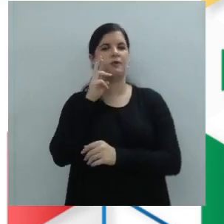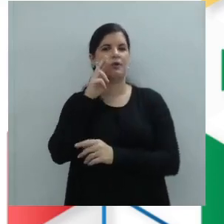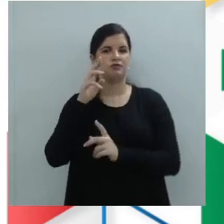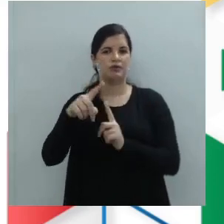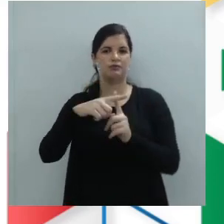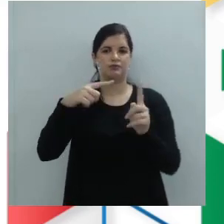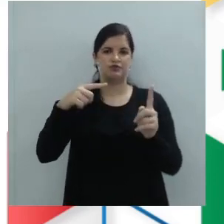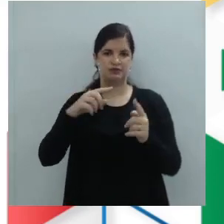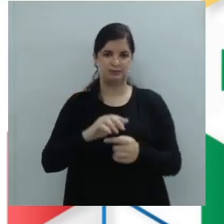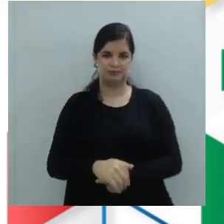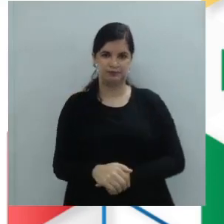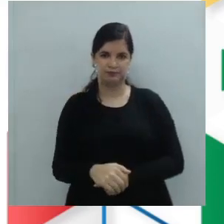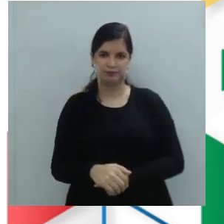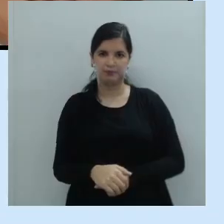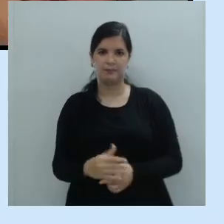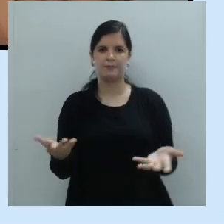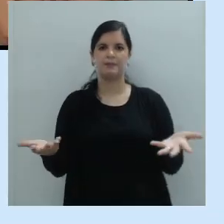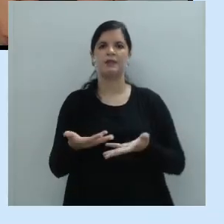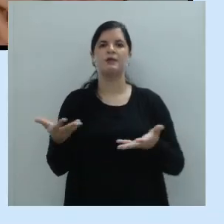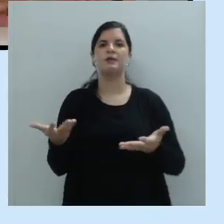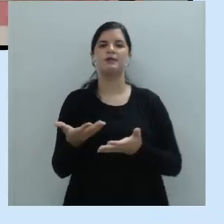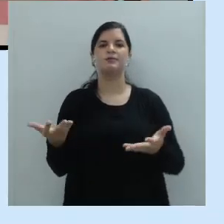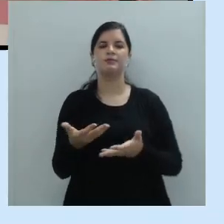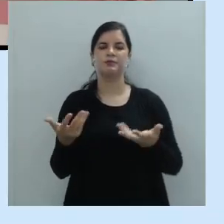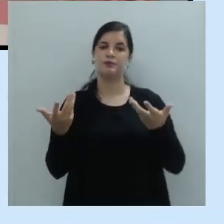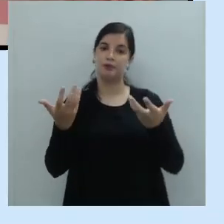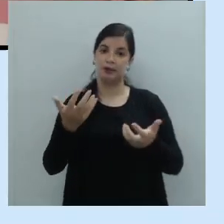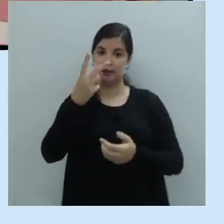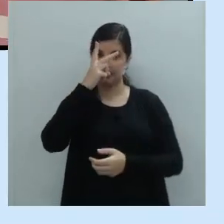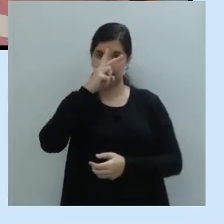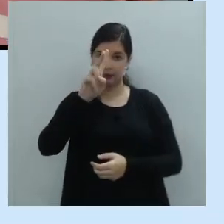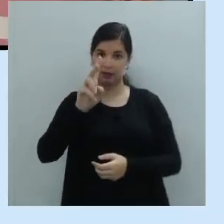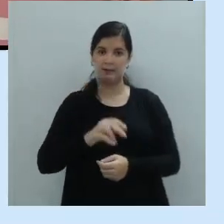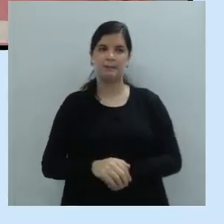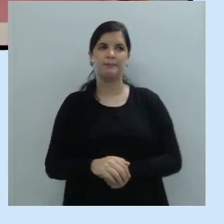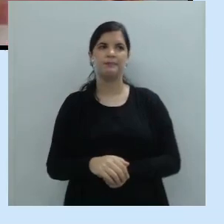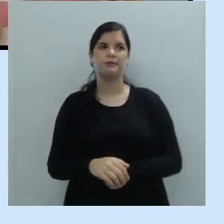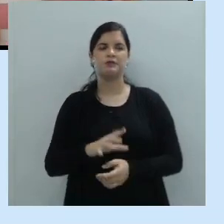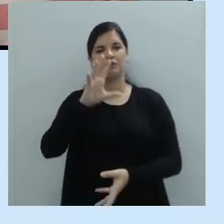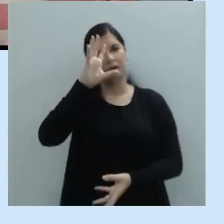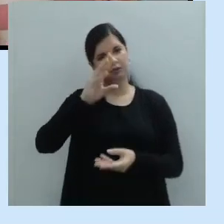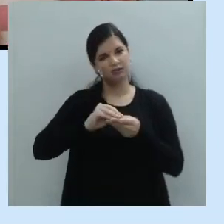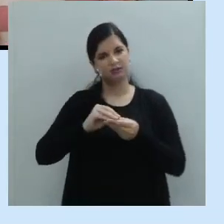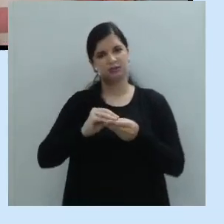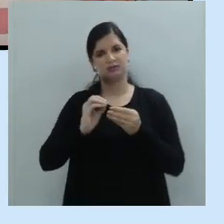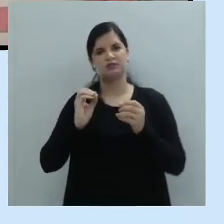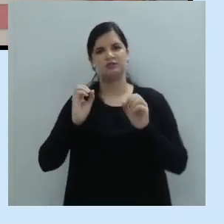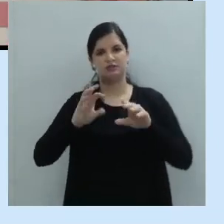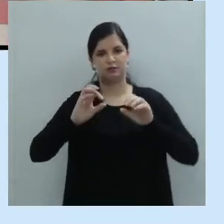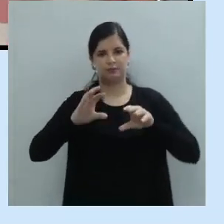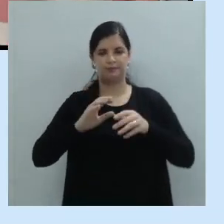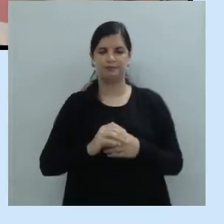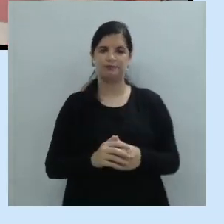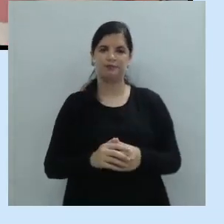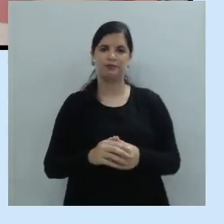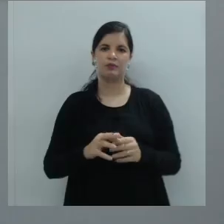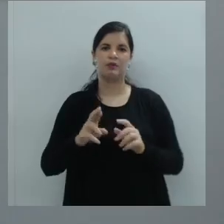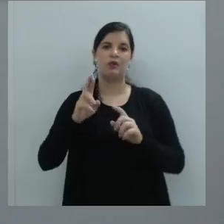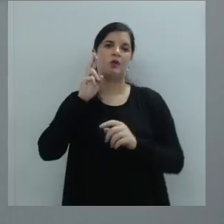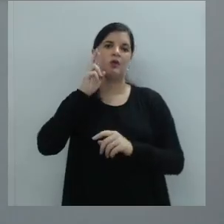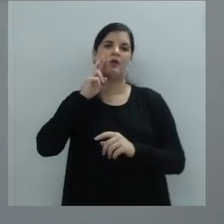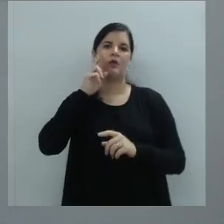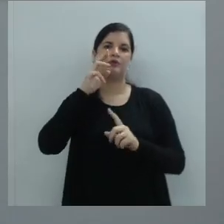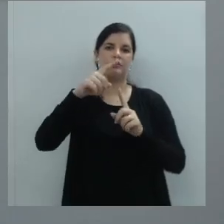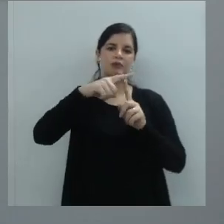Então, estudantes, nesse momento agora, gostaria de lembrar-vos, fazer uma pequena síntese do que nós vimos. A Rosa Cruz,